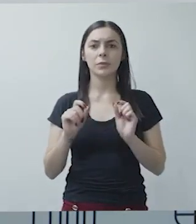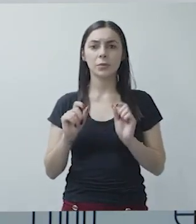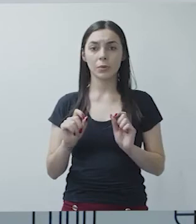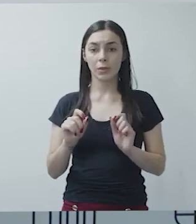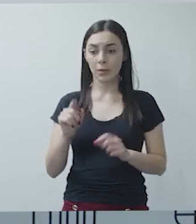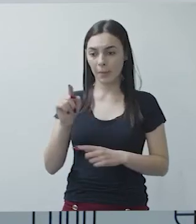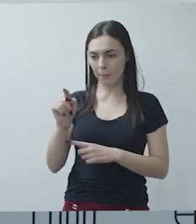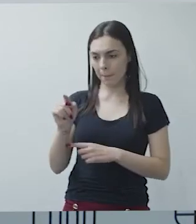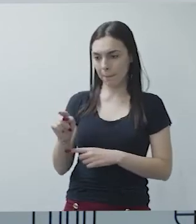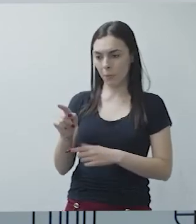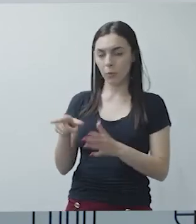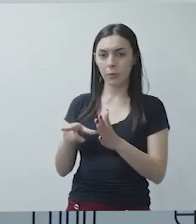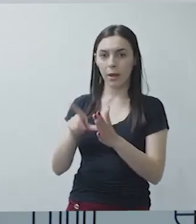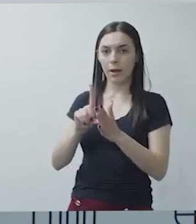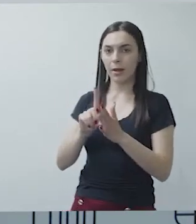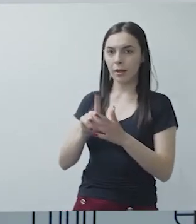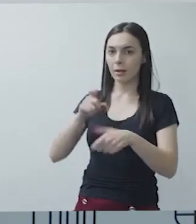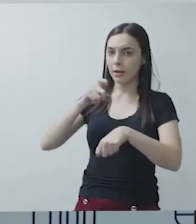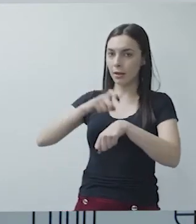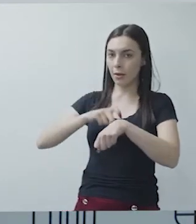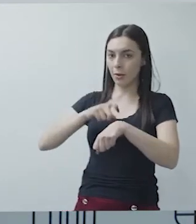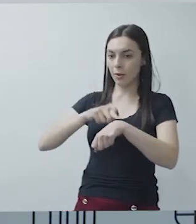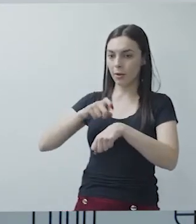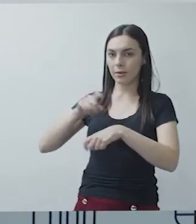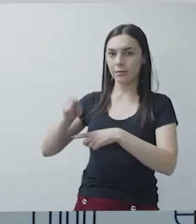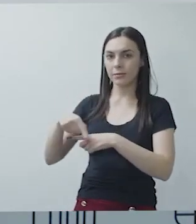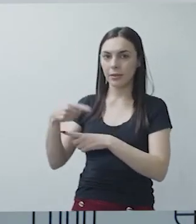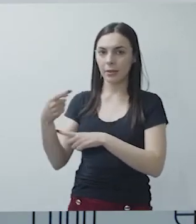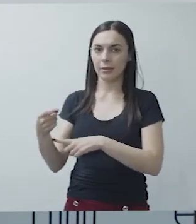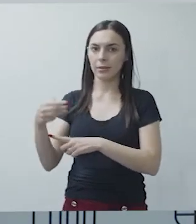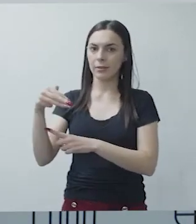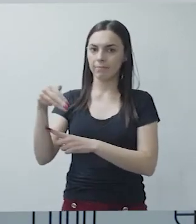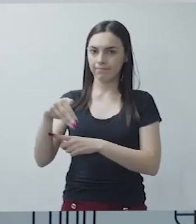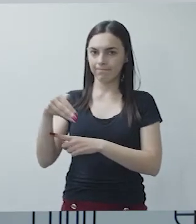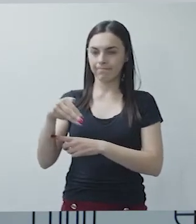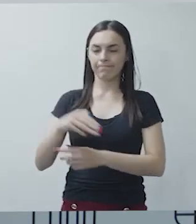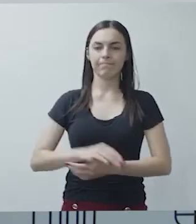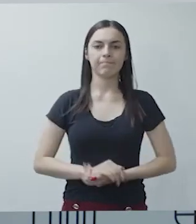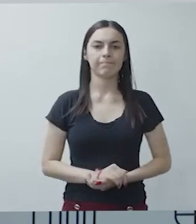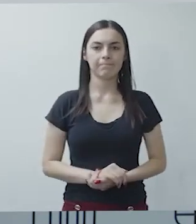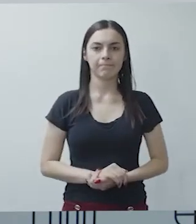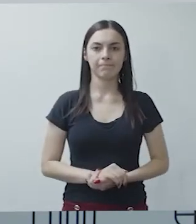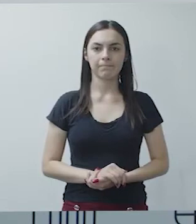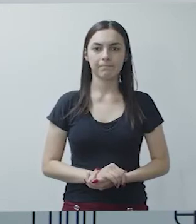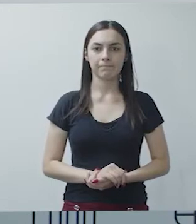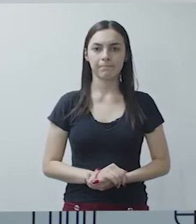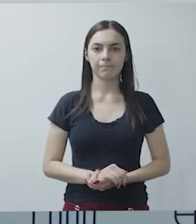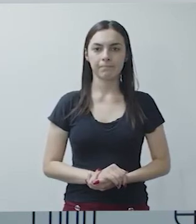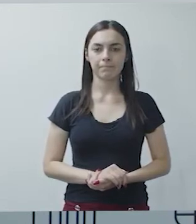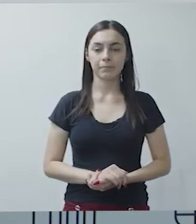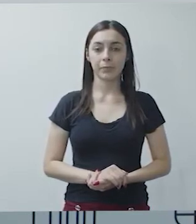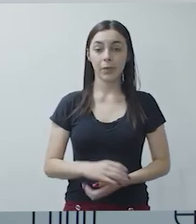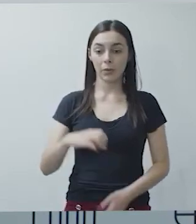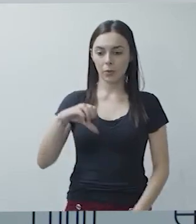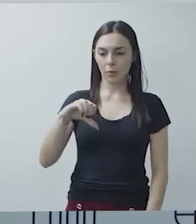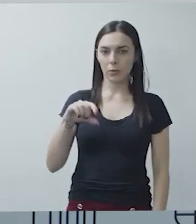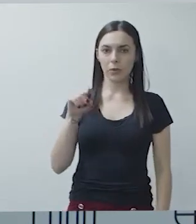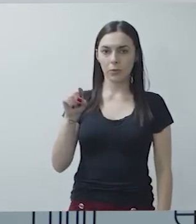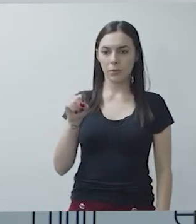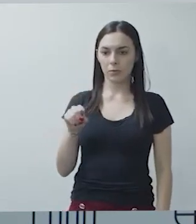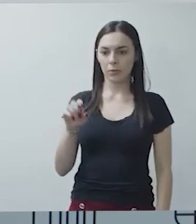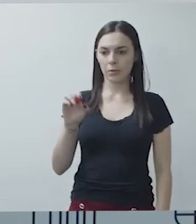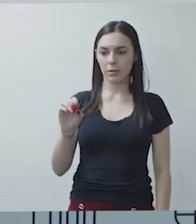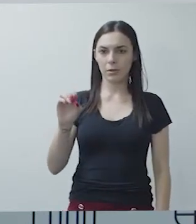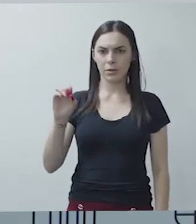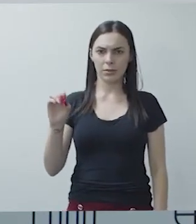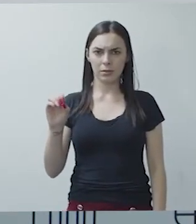antes vem a hora e depois os minutos. E os dois zeros, tá? Para